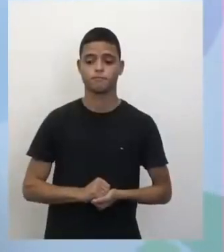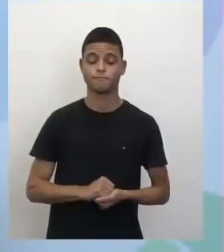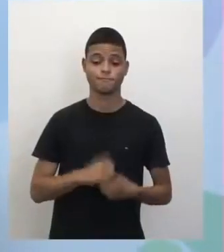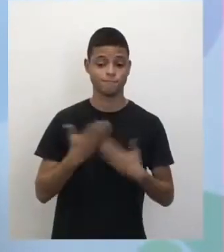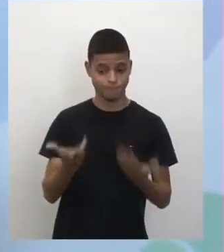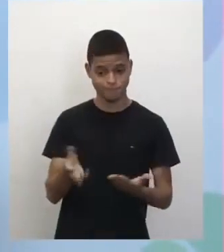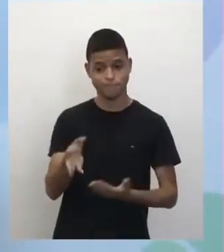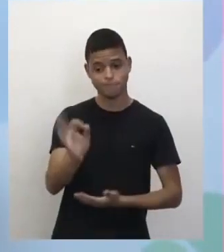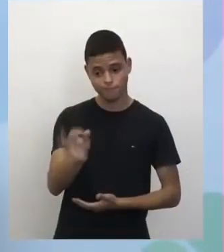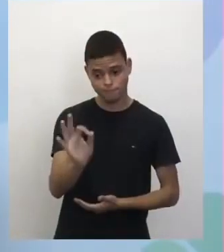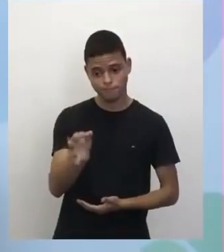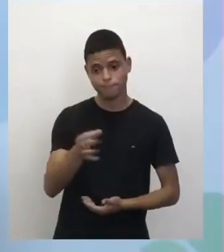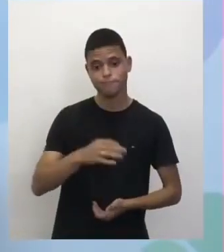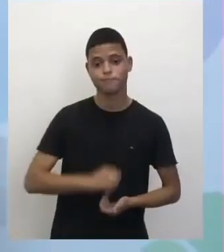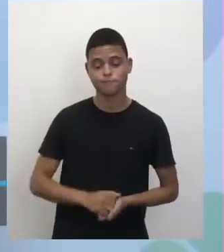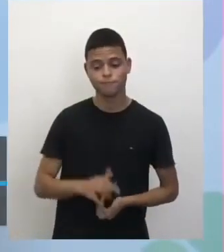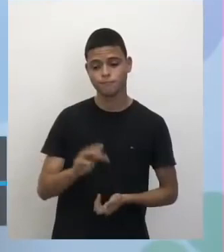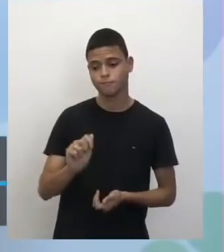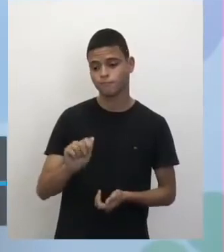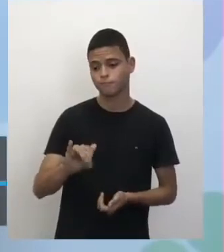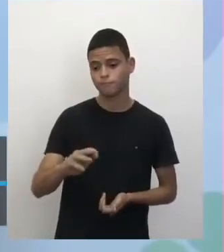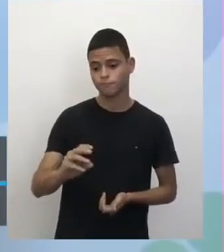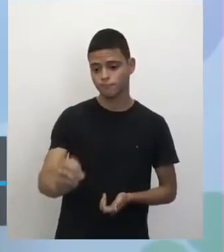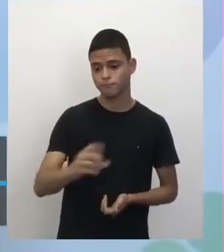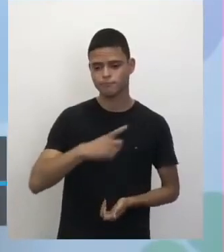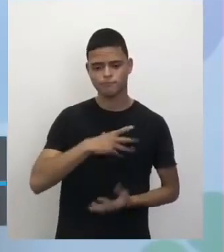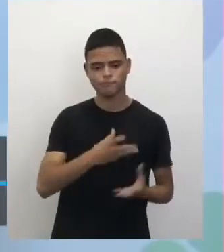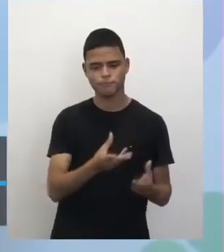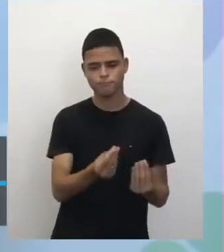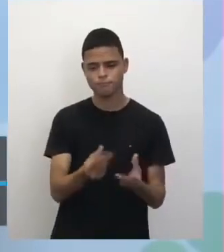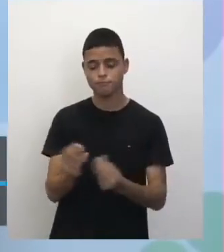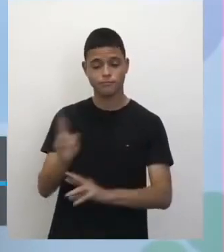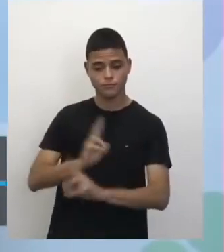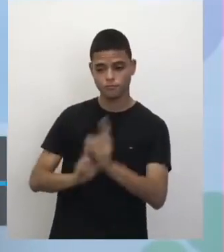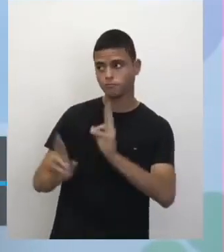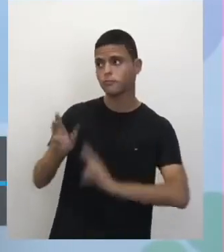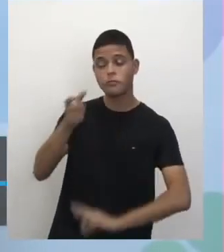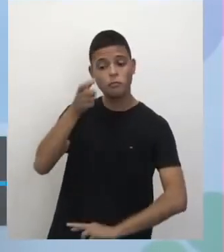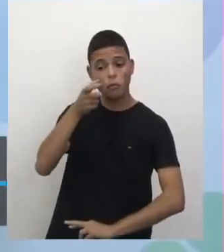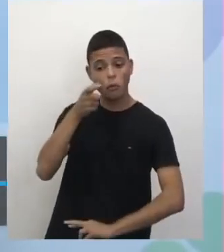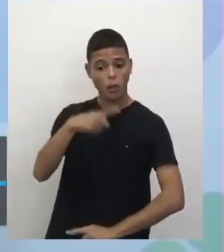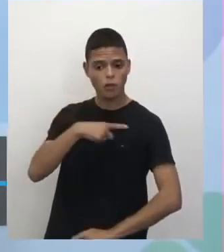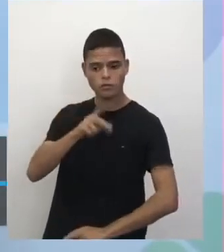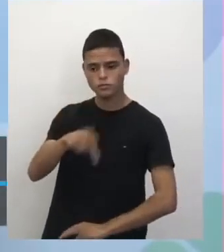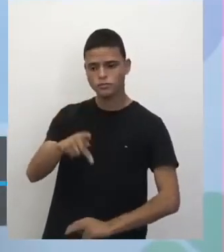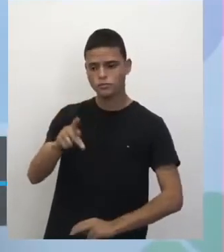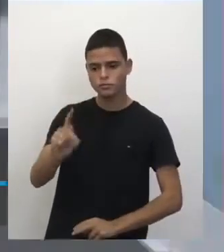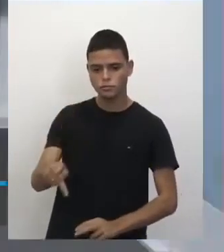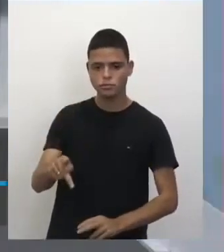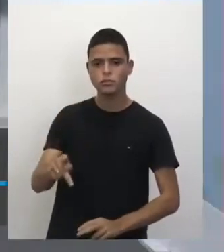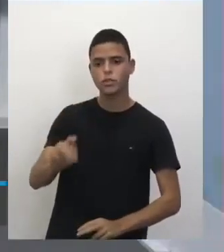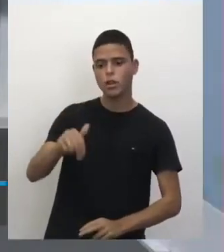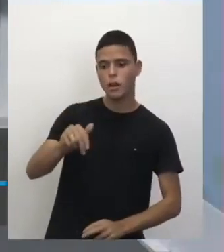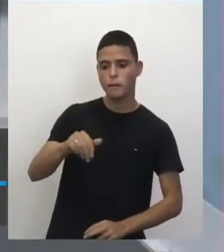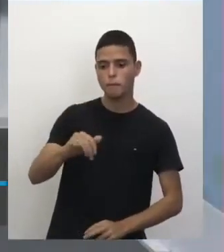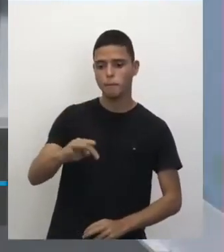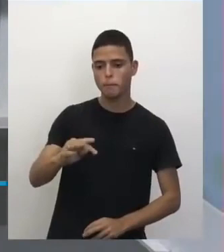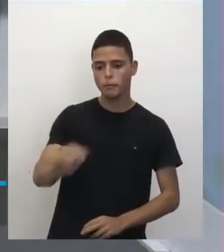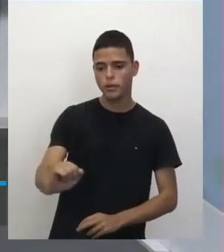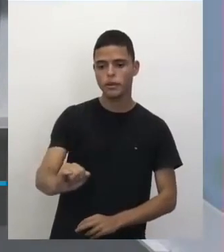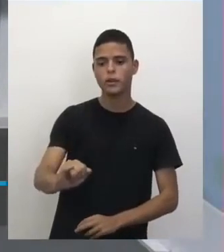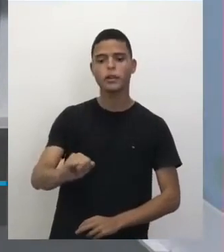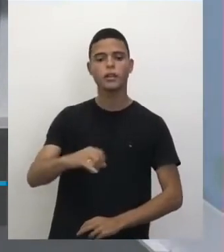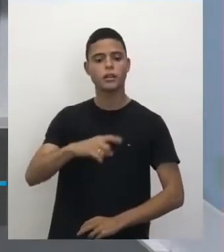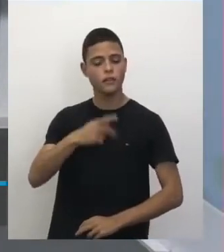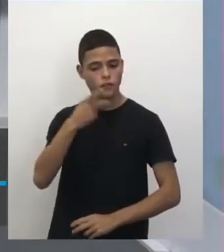É isso aí, ó. Fábio, tem várias respostas aqui, várias respostas interessantes. Ó, a professora, já começa aí com a professora Mirtz falando o que